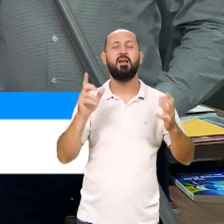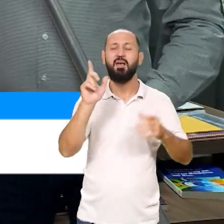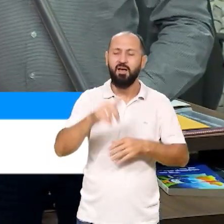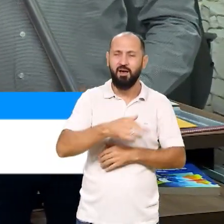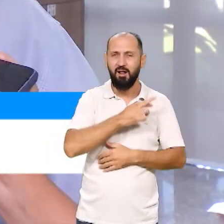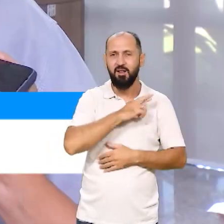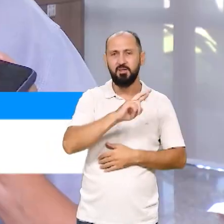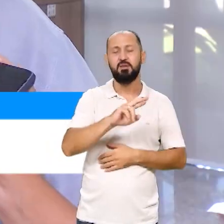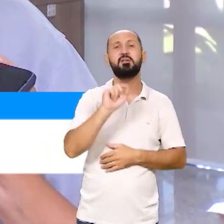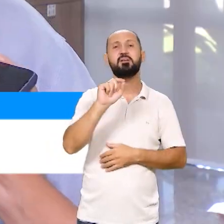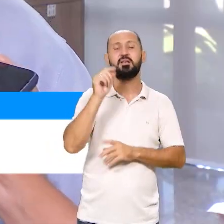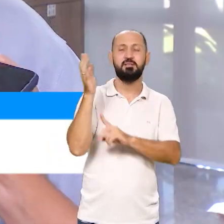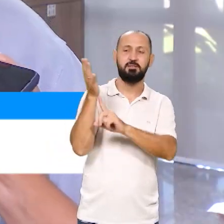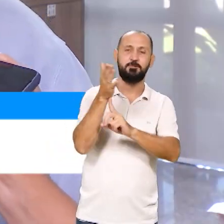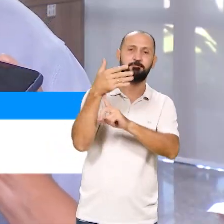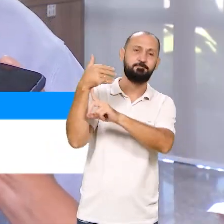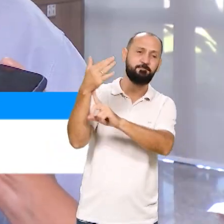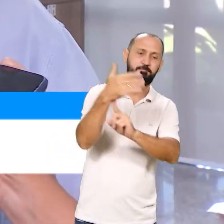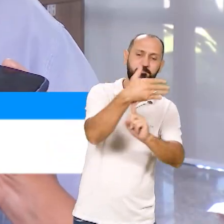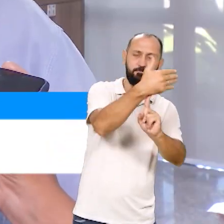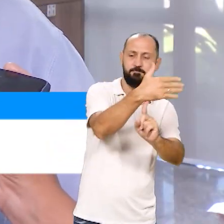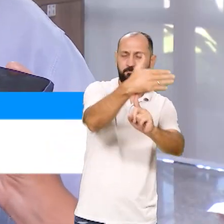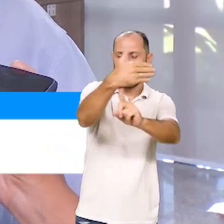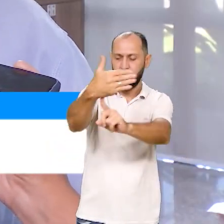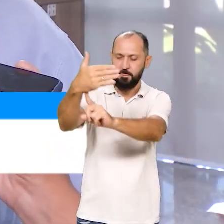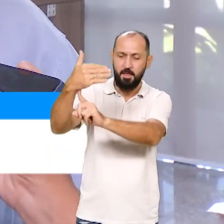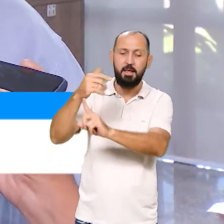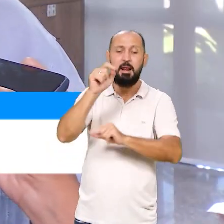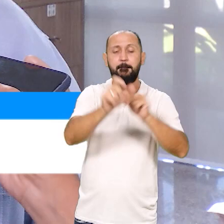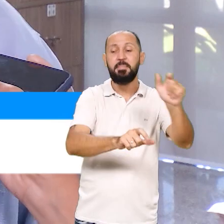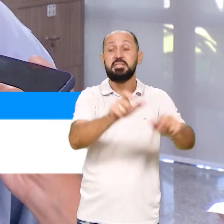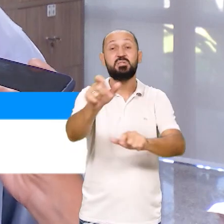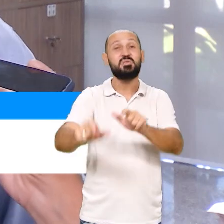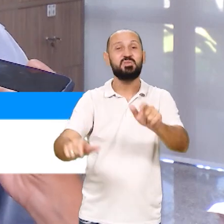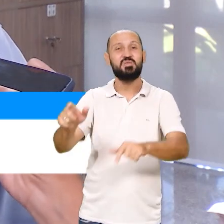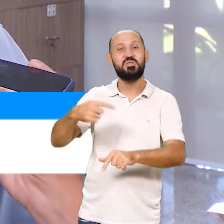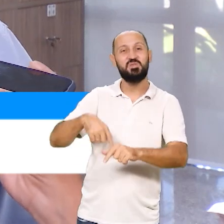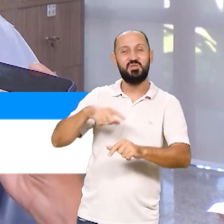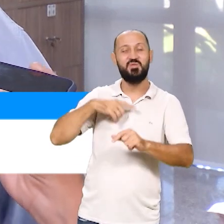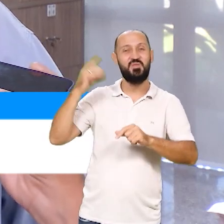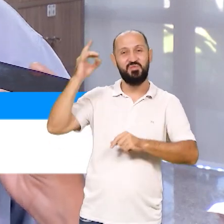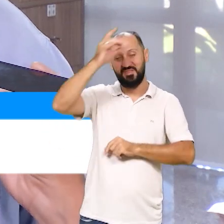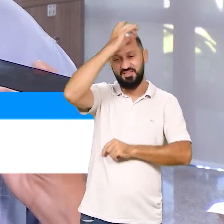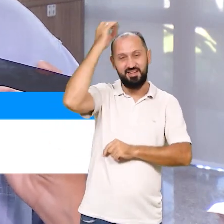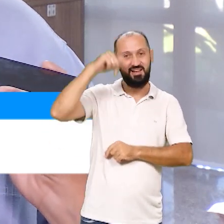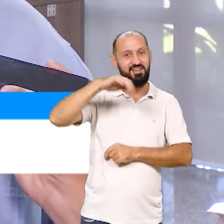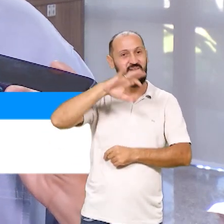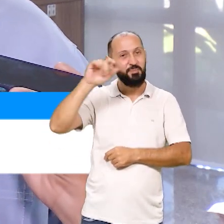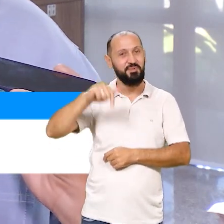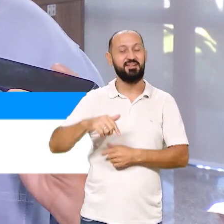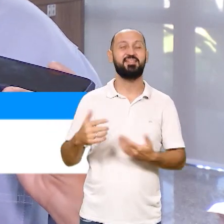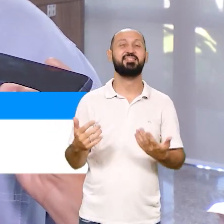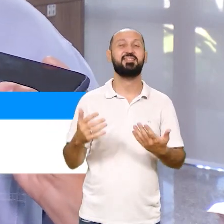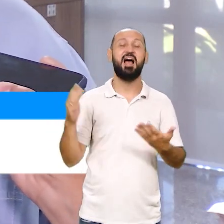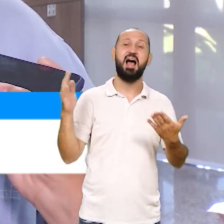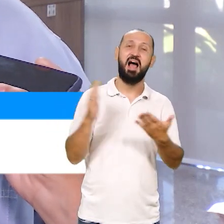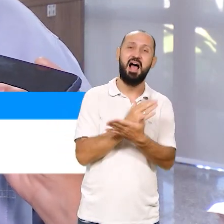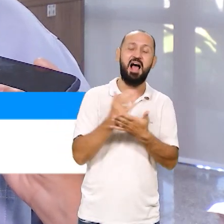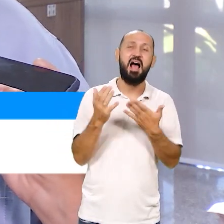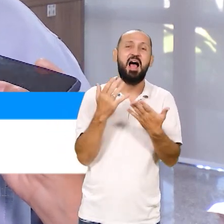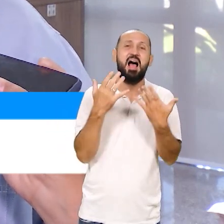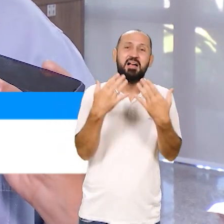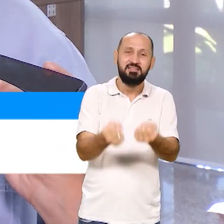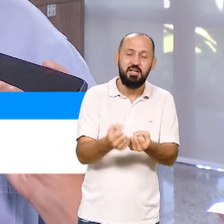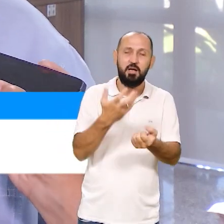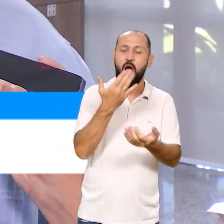uma festa totalmente religiosa, onde essa bandeira sai visitando todos aqueles devotos do Divino Espírito Santo em Campo